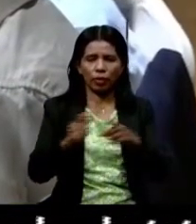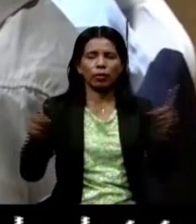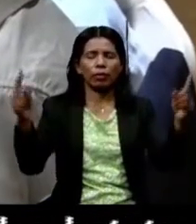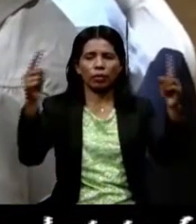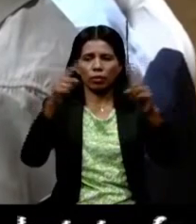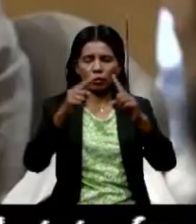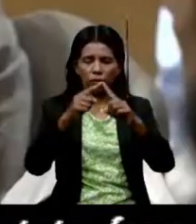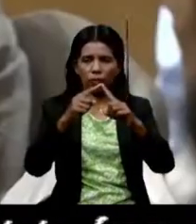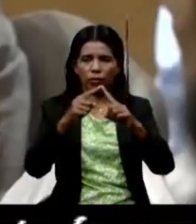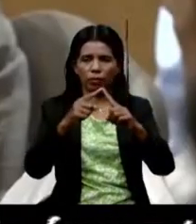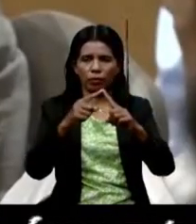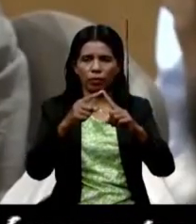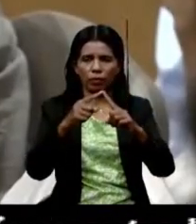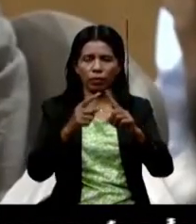no